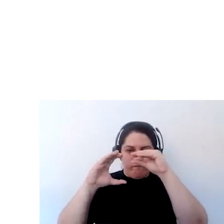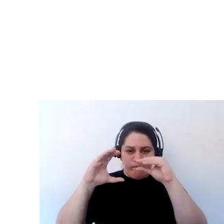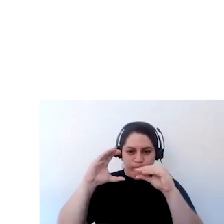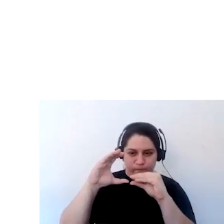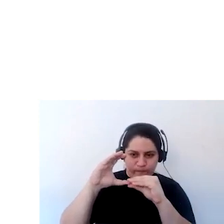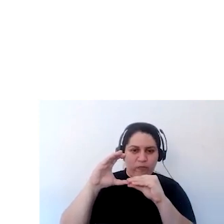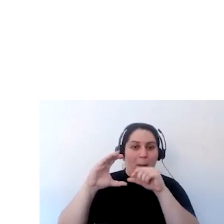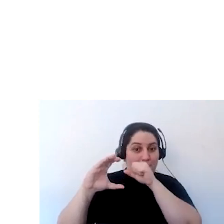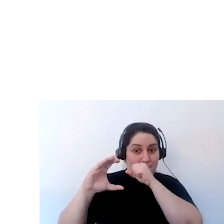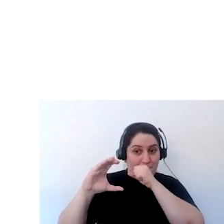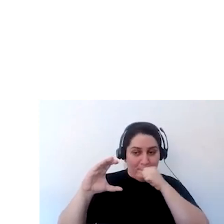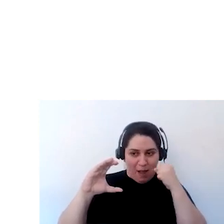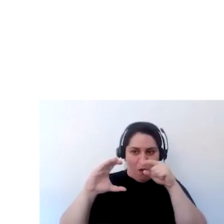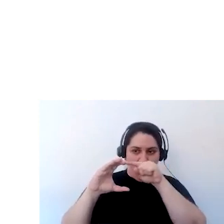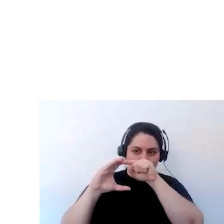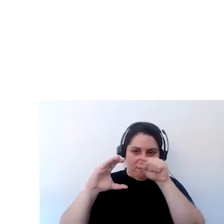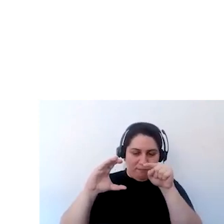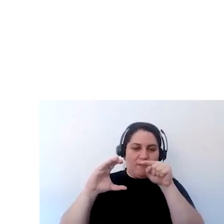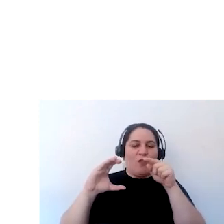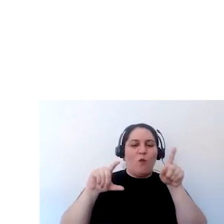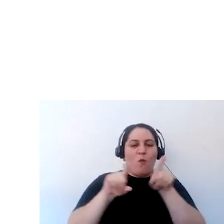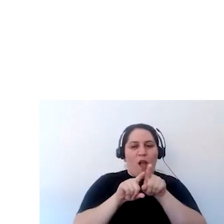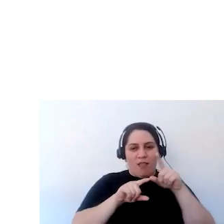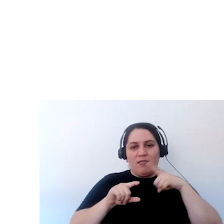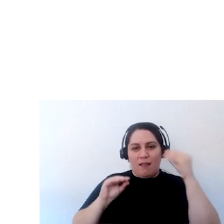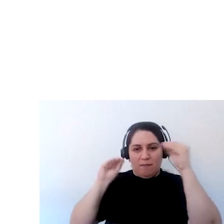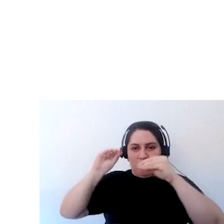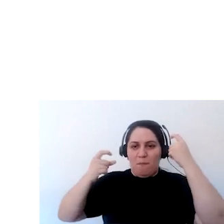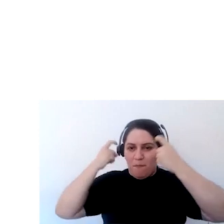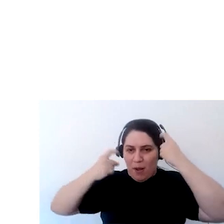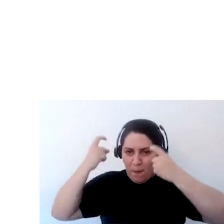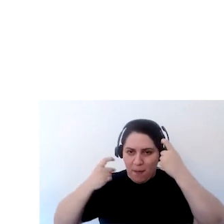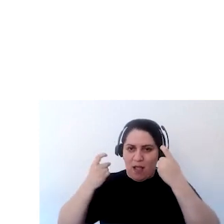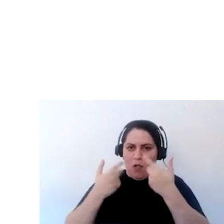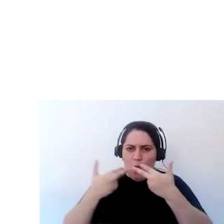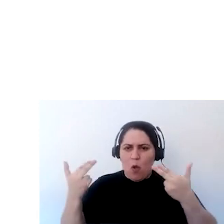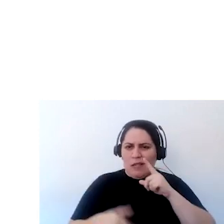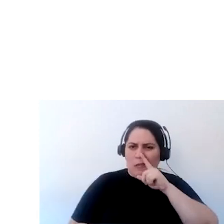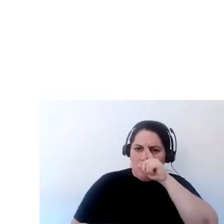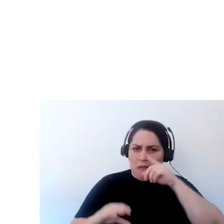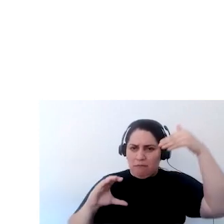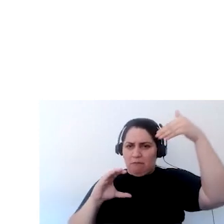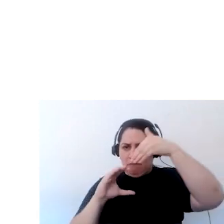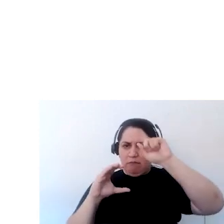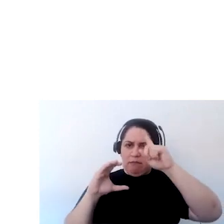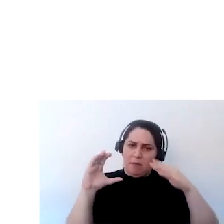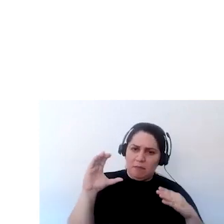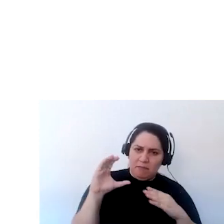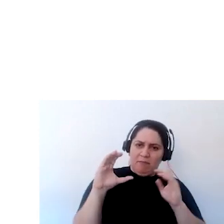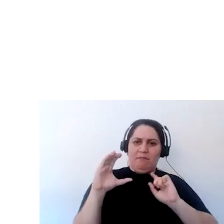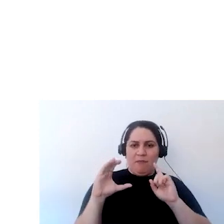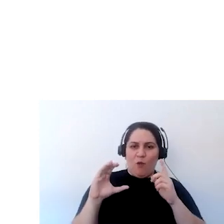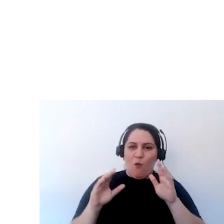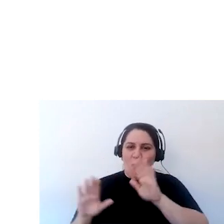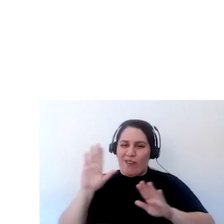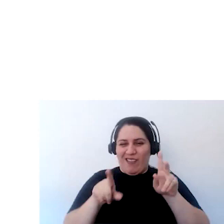tratadas. Na camada de pão do topo, as empresas promovem discussões sobre modelagem de ameaças, mas elas não desenvolvem as ações